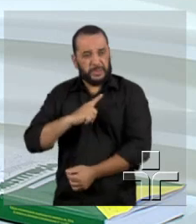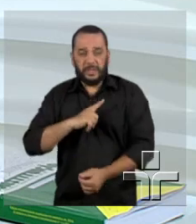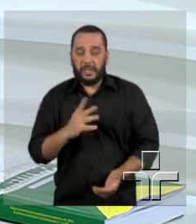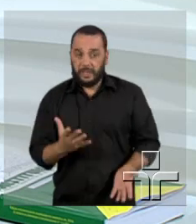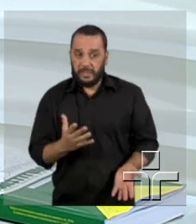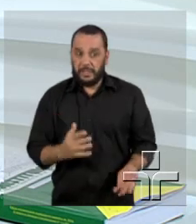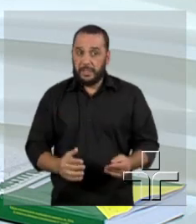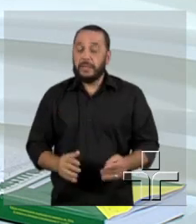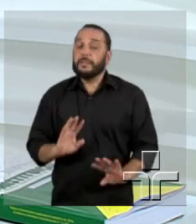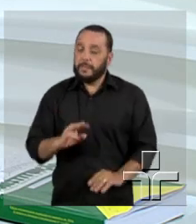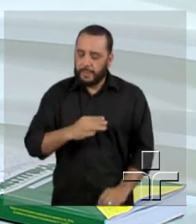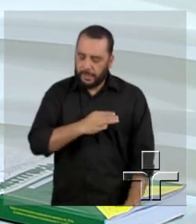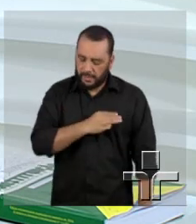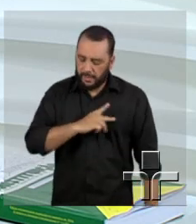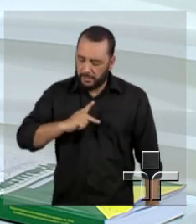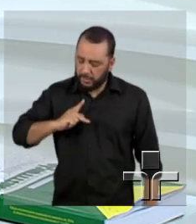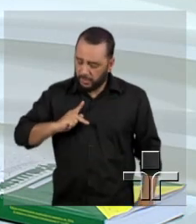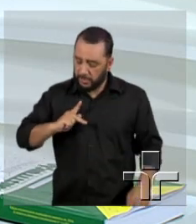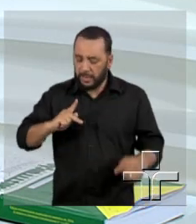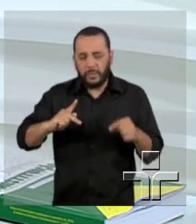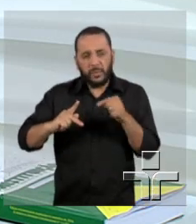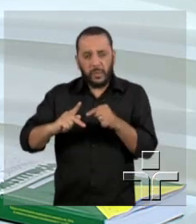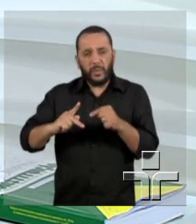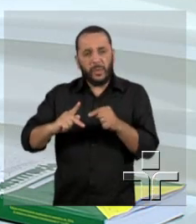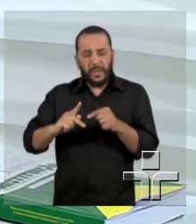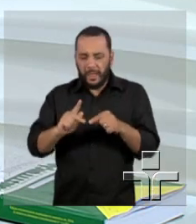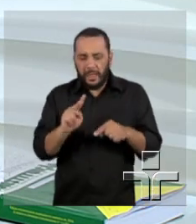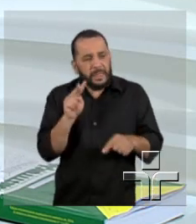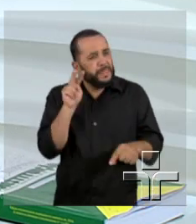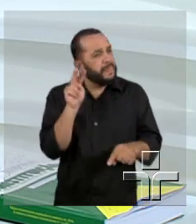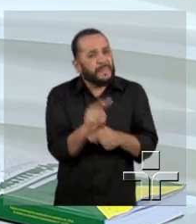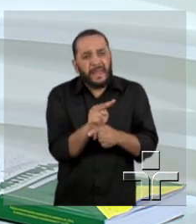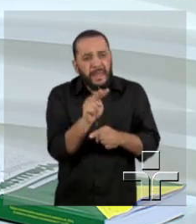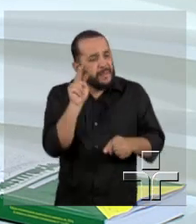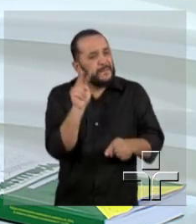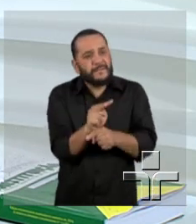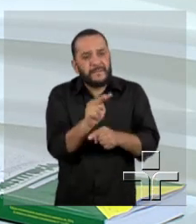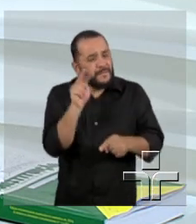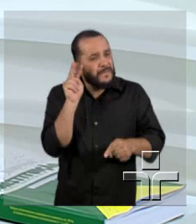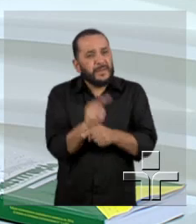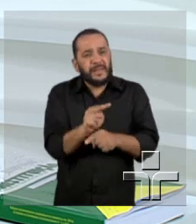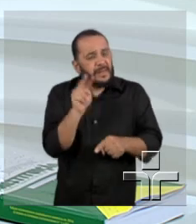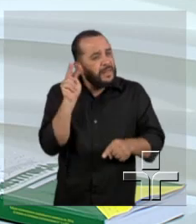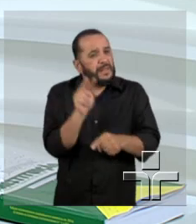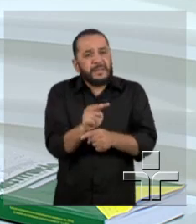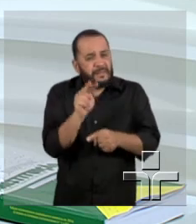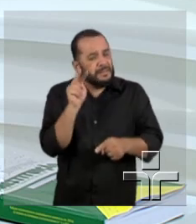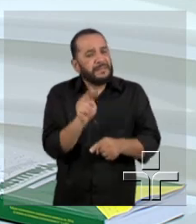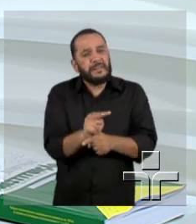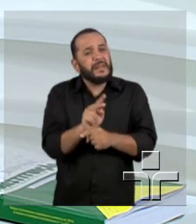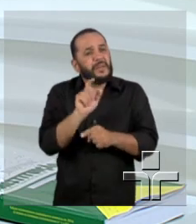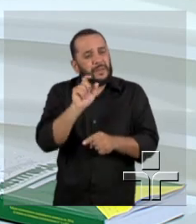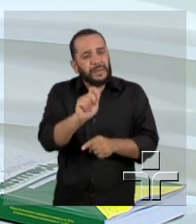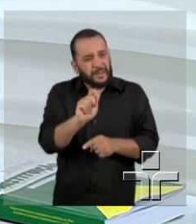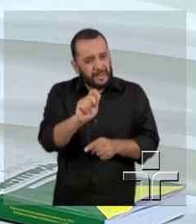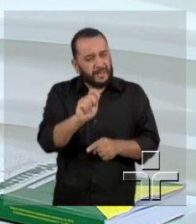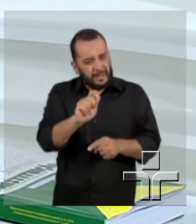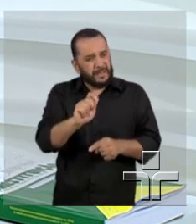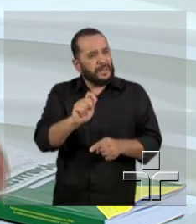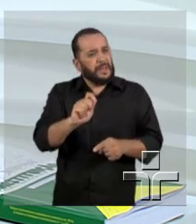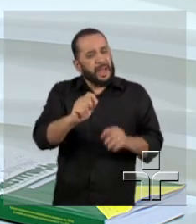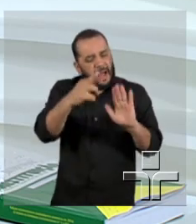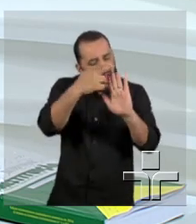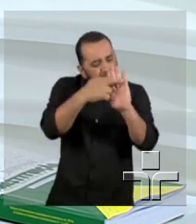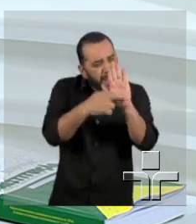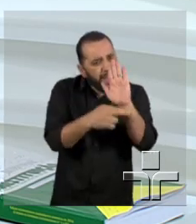O Ministério Público voltado para a defesa de supremos bens, ideais, princípios